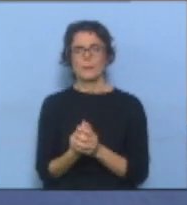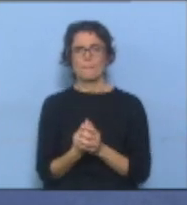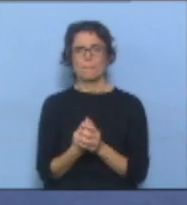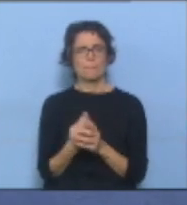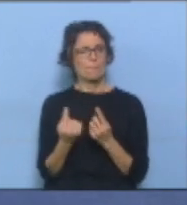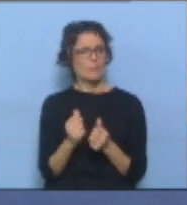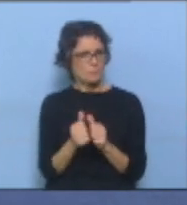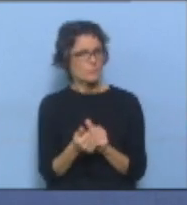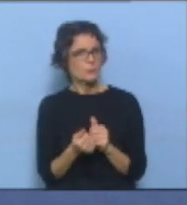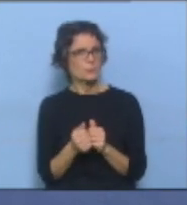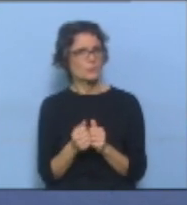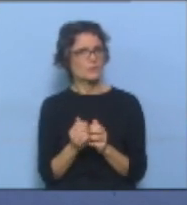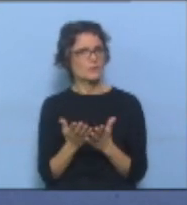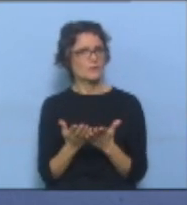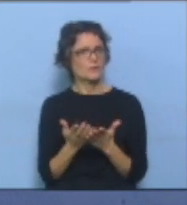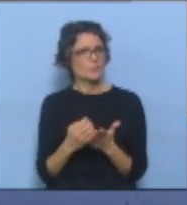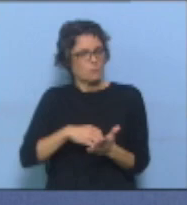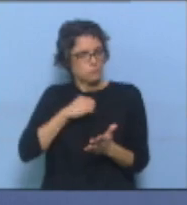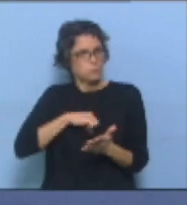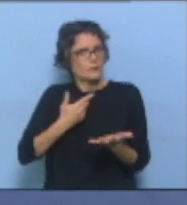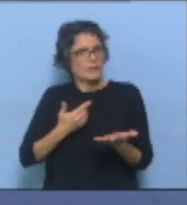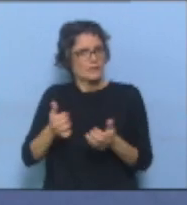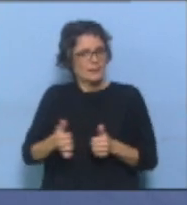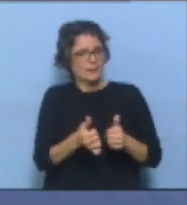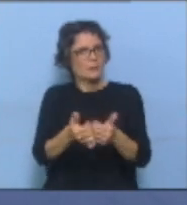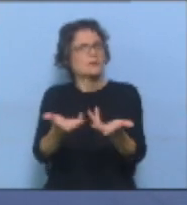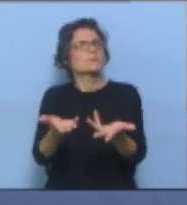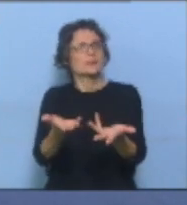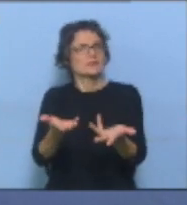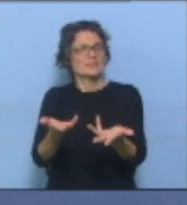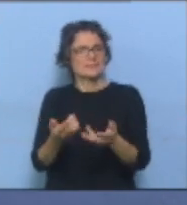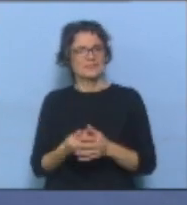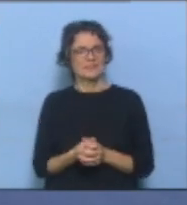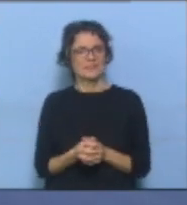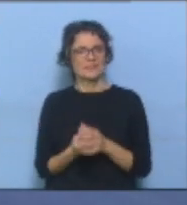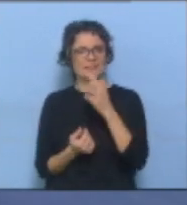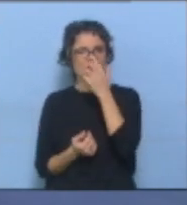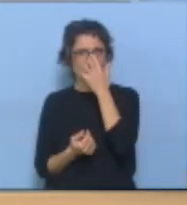alterou o seu ser, a sua travessia nesta vida?